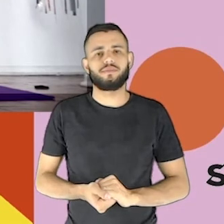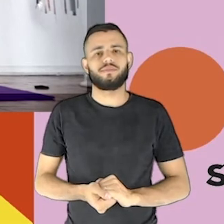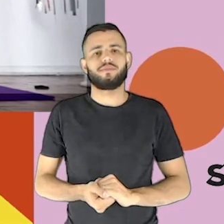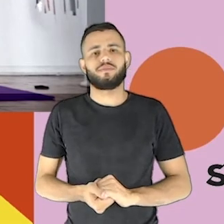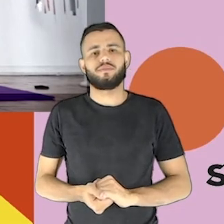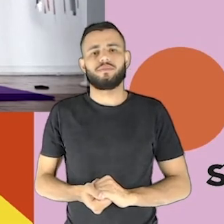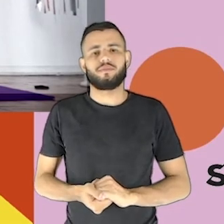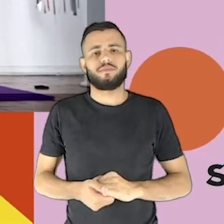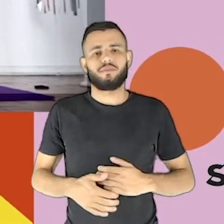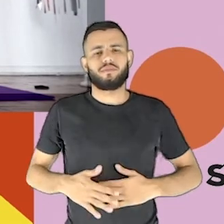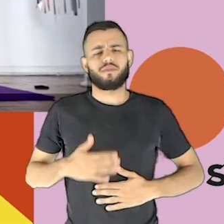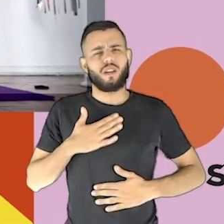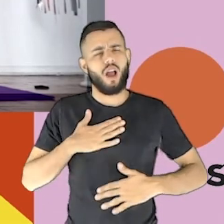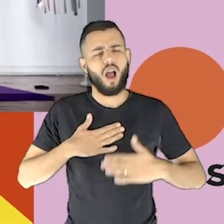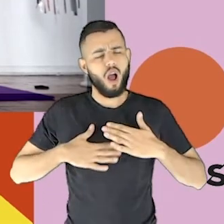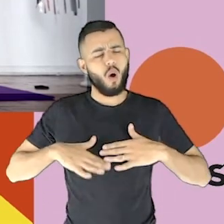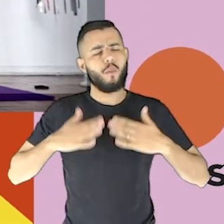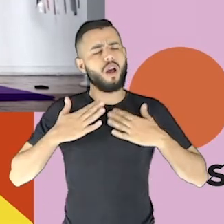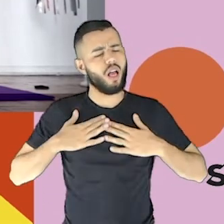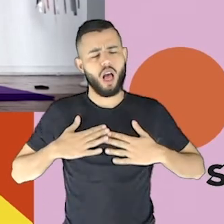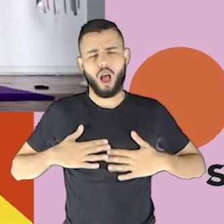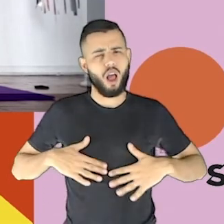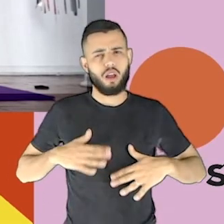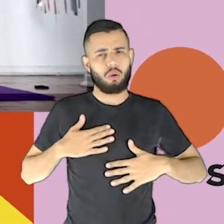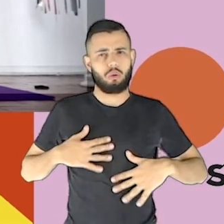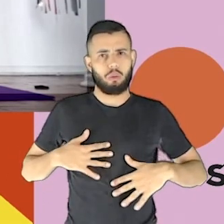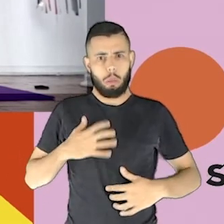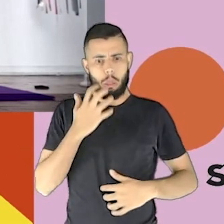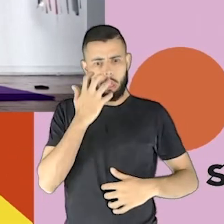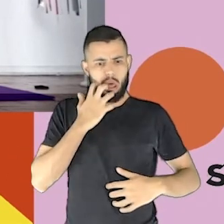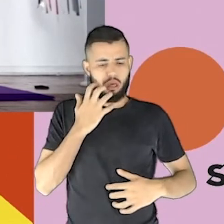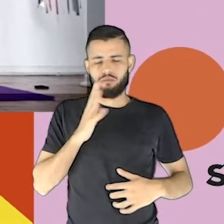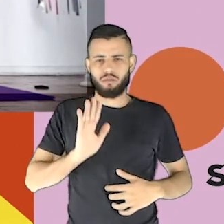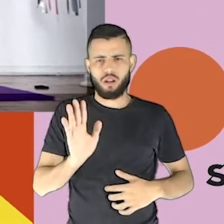Não fica brigando com o corpo. Relaxa o corpo na postura.